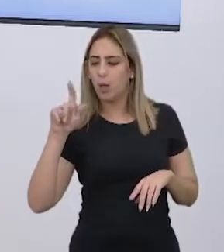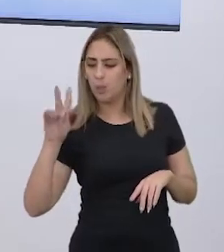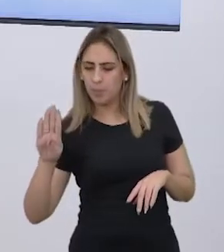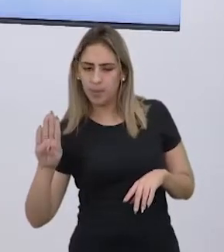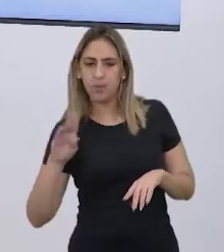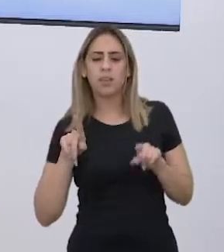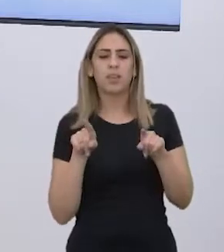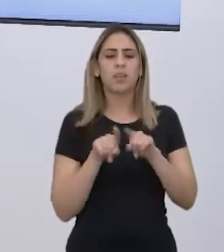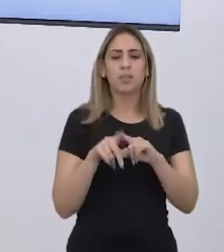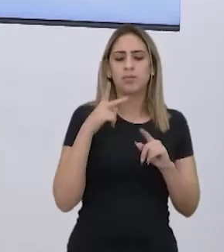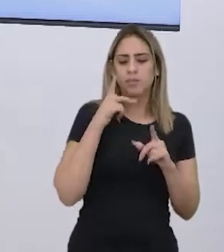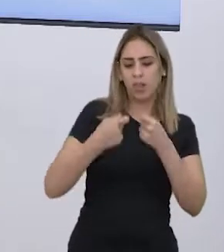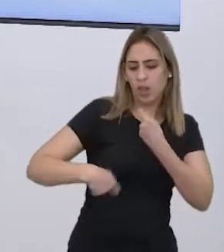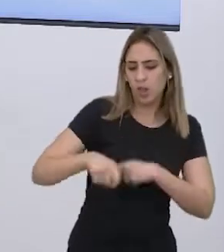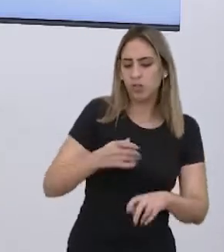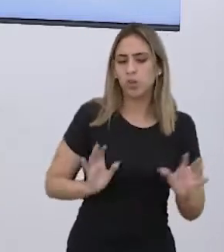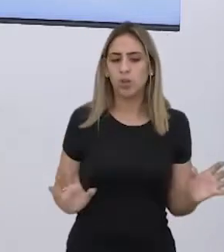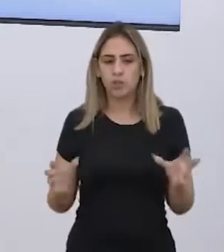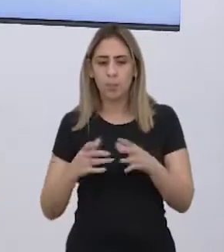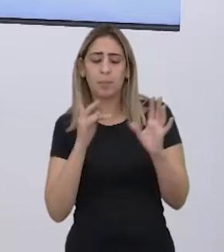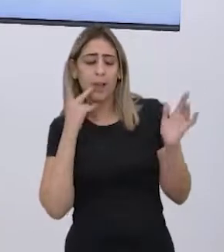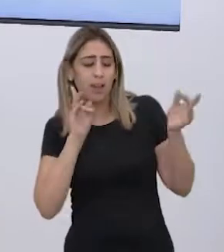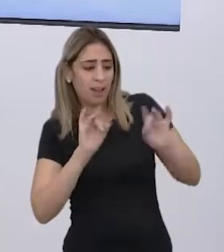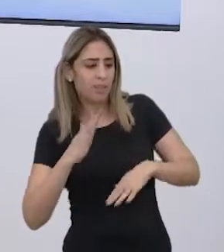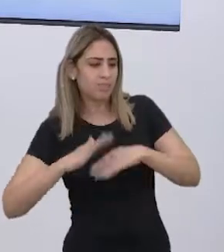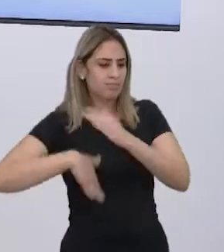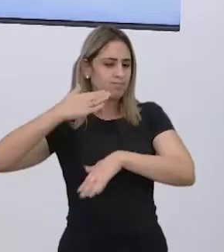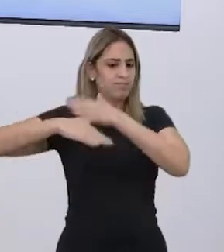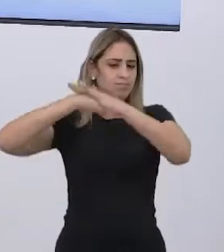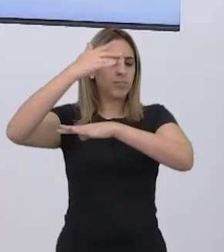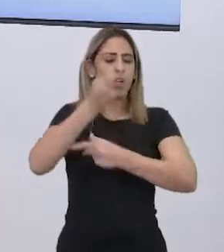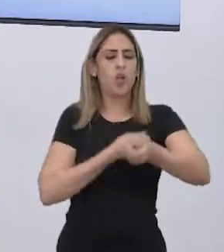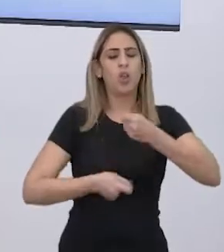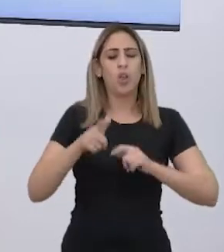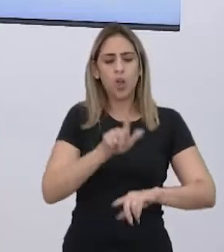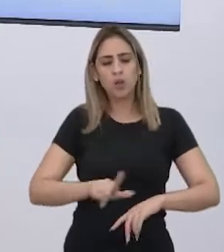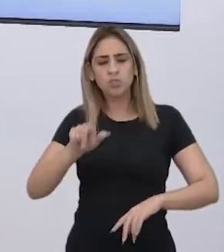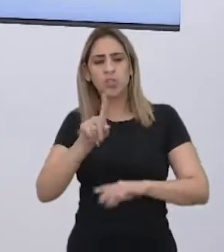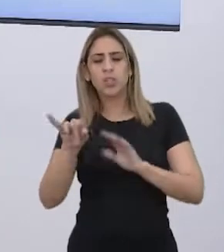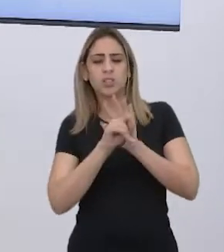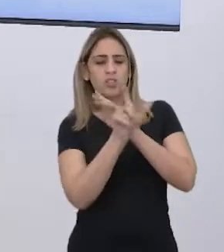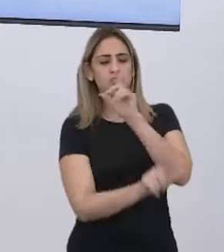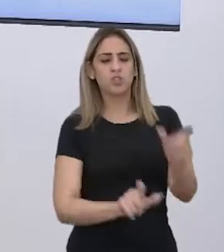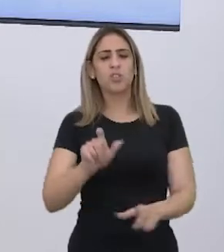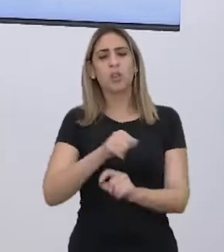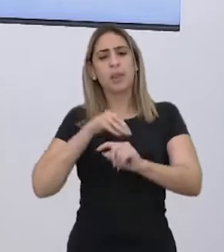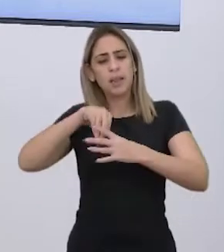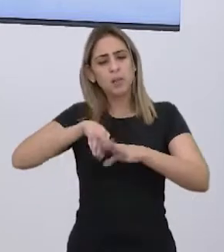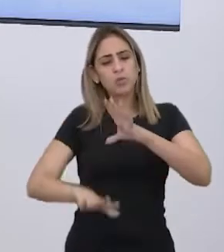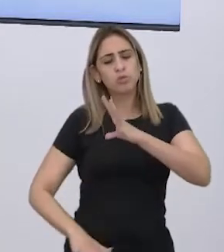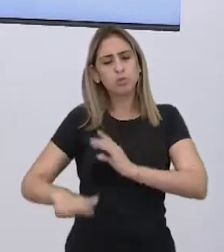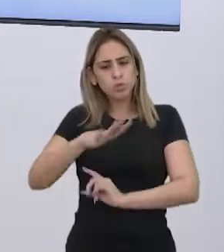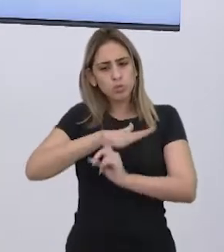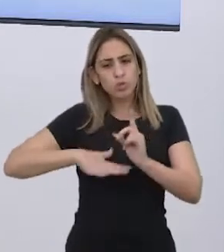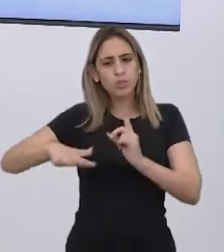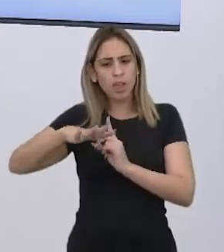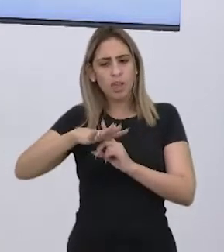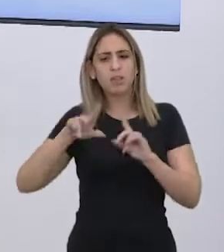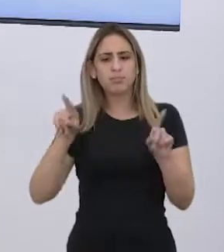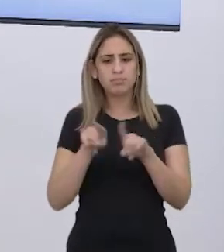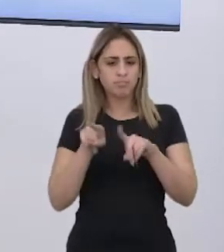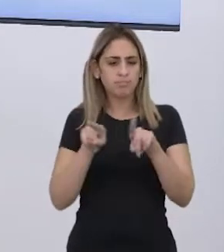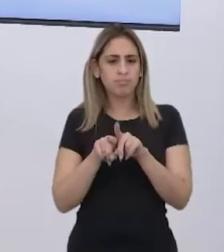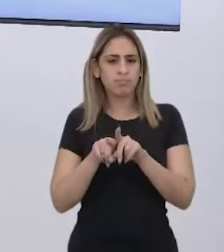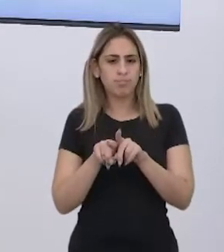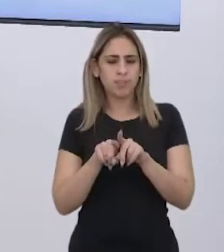da gente passar de uma lógica coletiva para cada vez mais uma lógica individualista dentro da sociedade. Ulrich